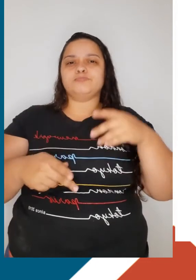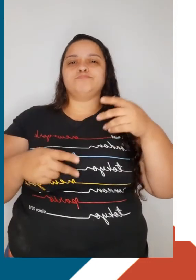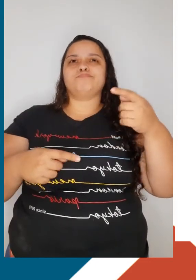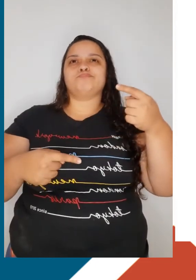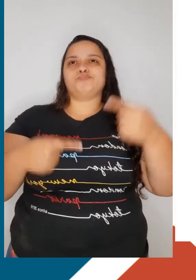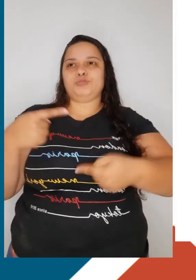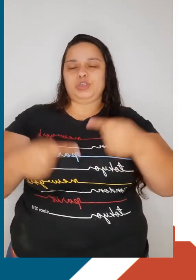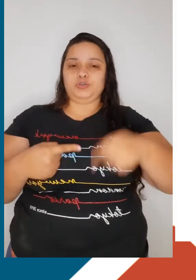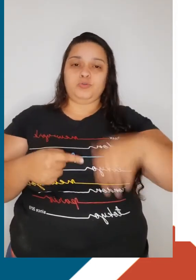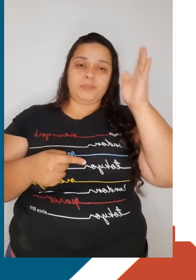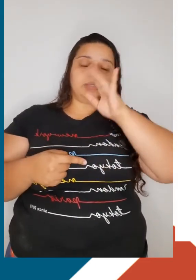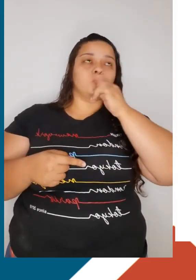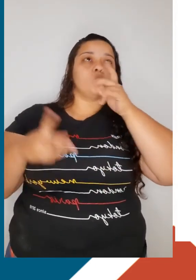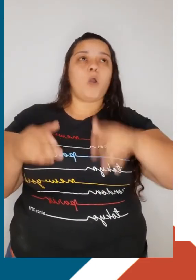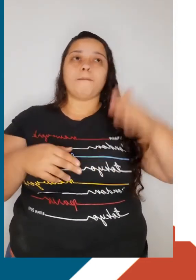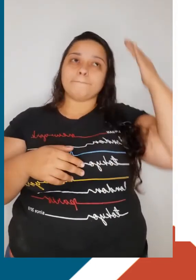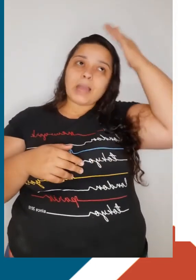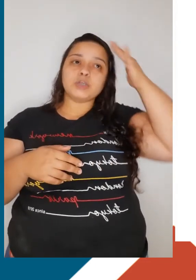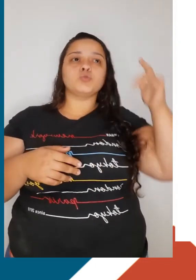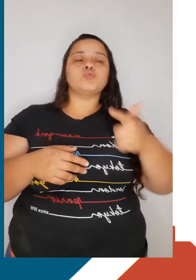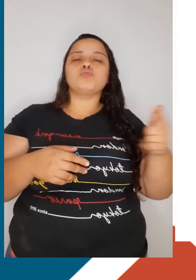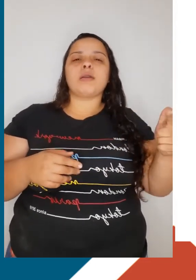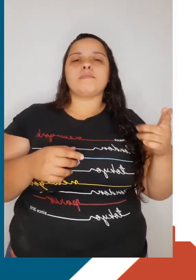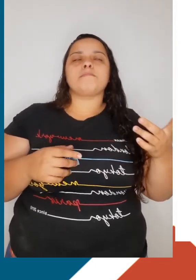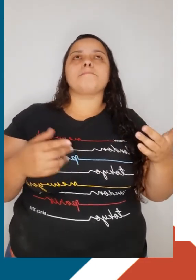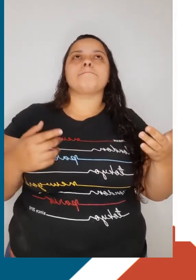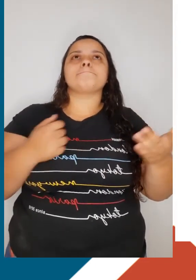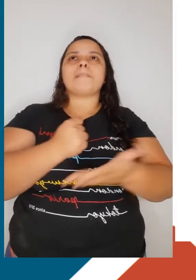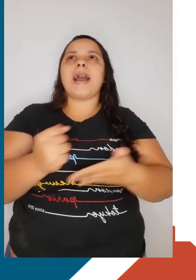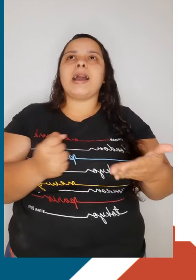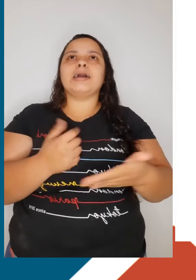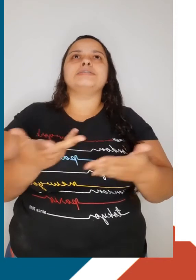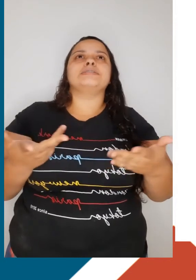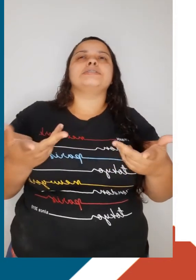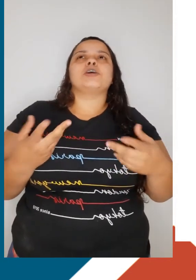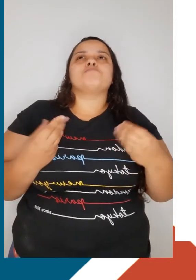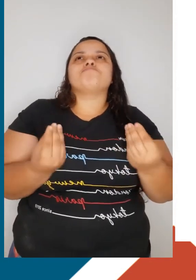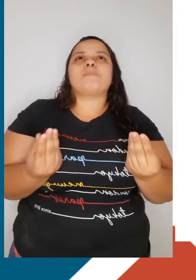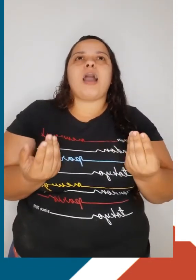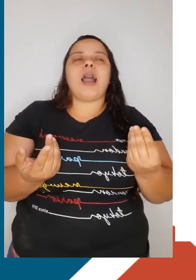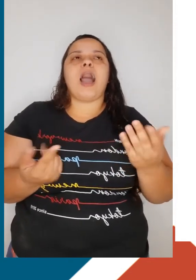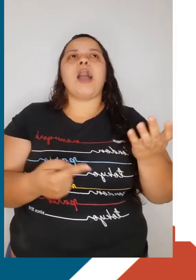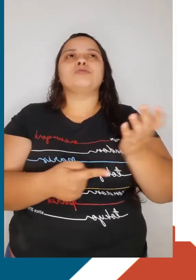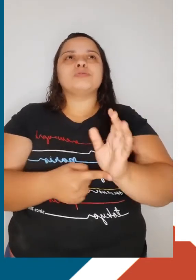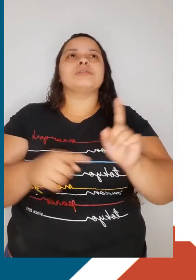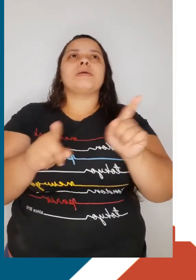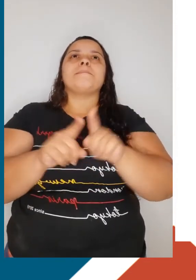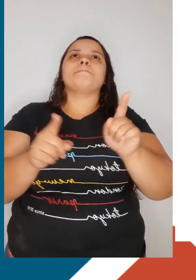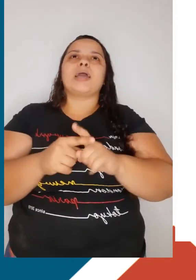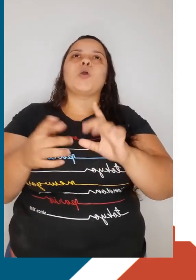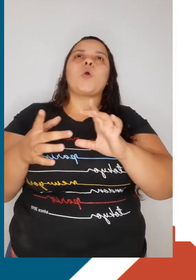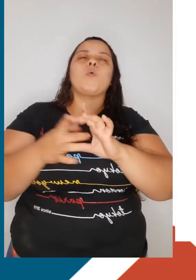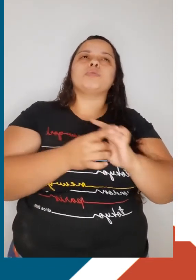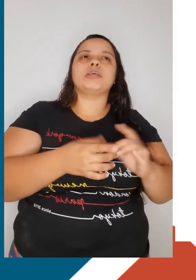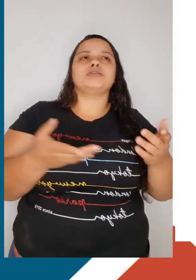político que, ao contrário dos países americanos, como o México, não teve como base, pretexto e sustentação as